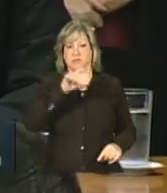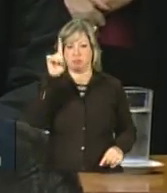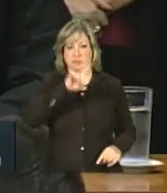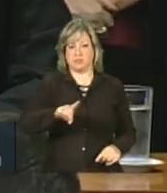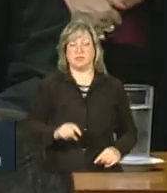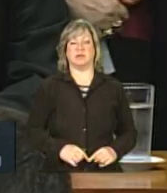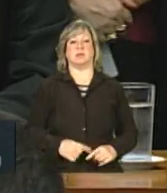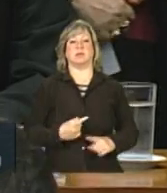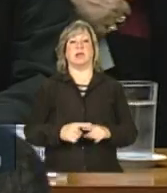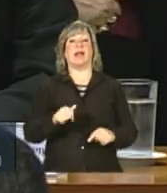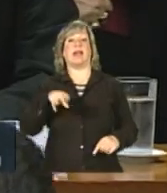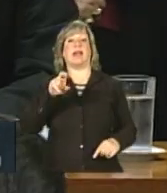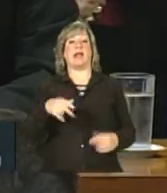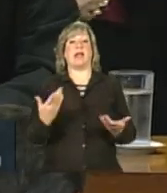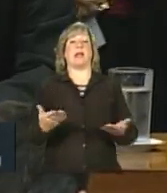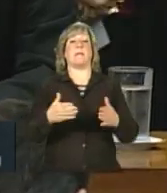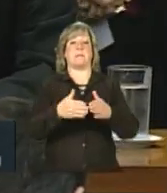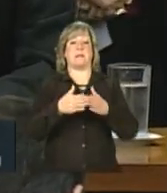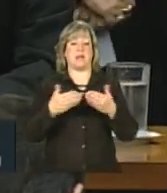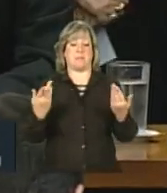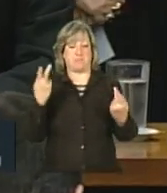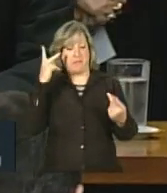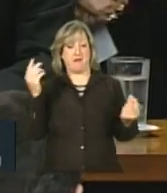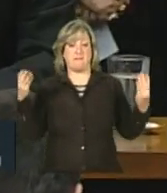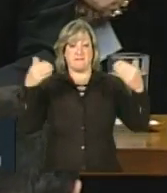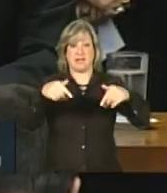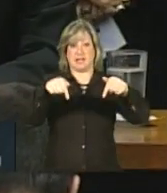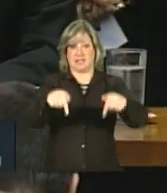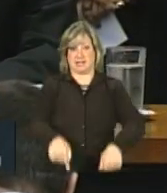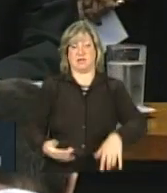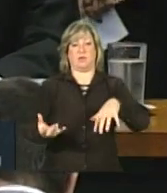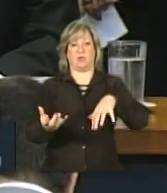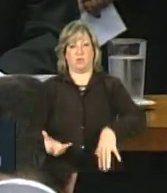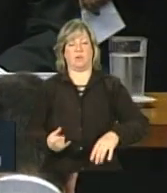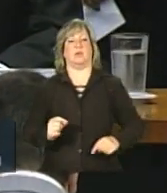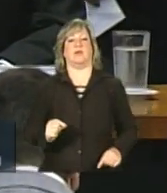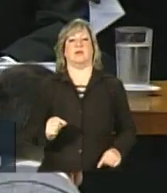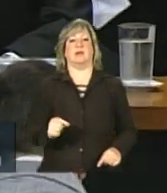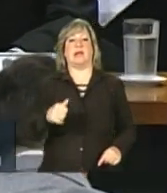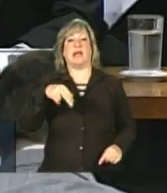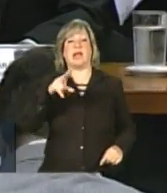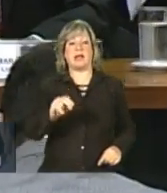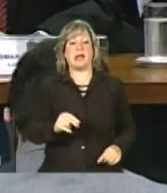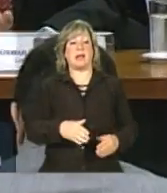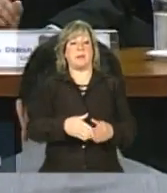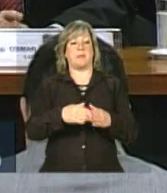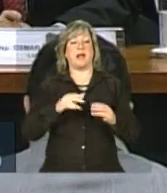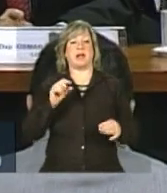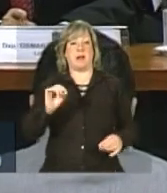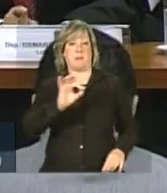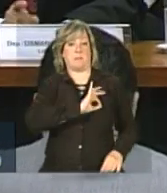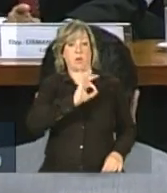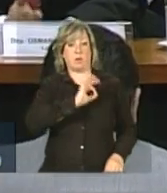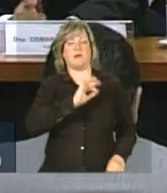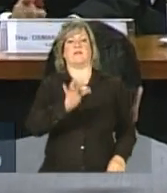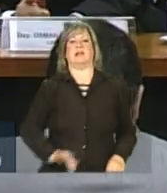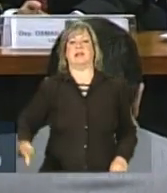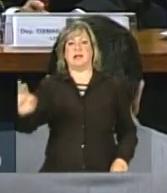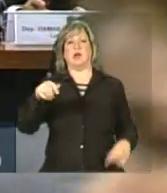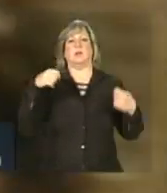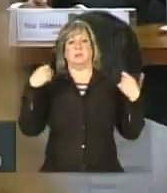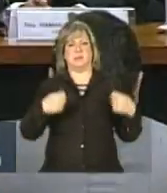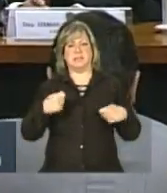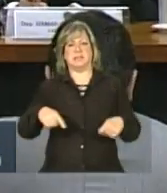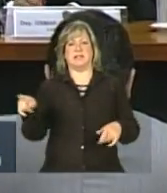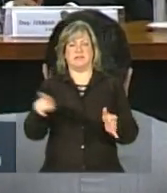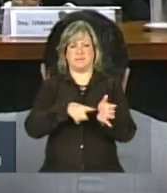Quem pede para vir ao Congresso Nacional, quem pede que a Polícia Federal seja acionada para